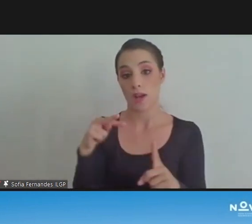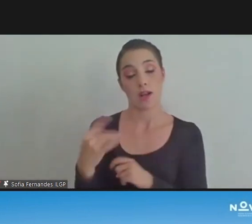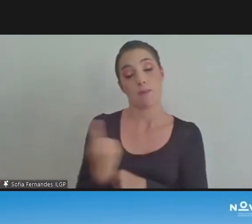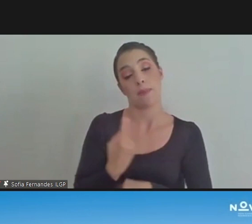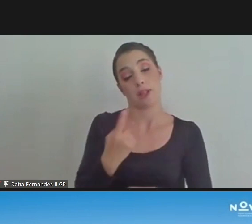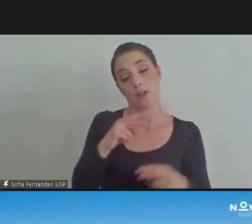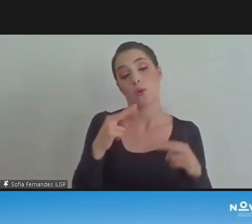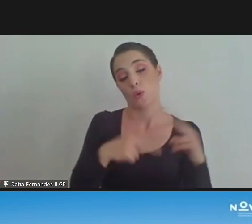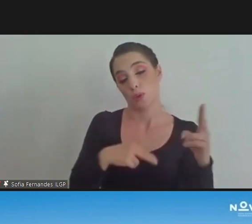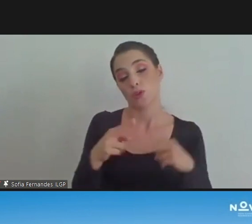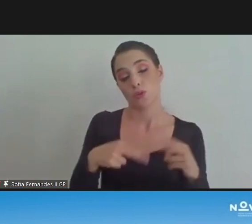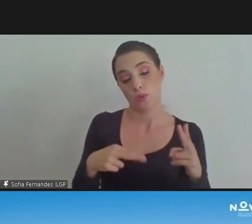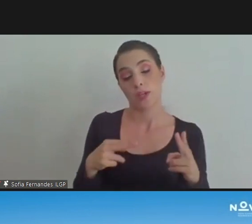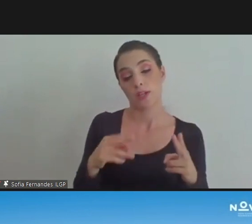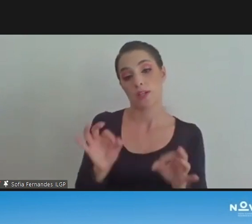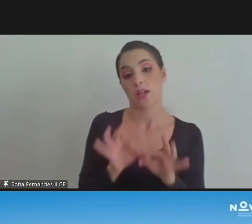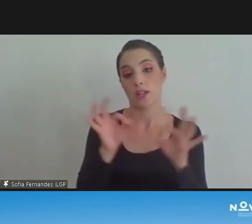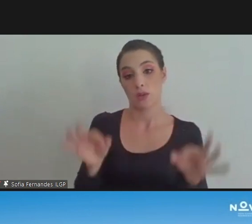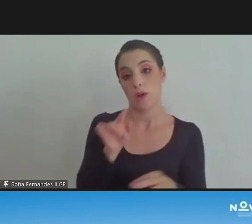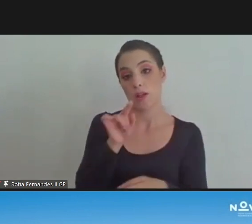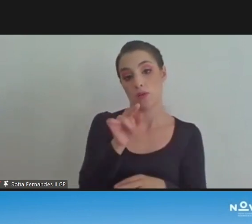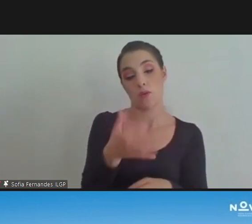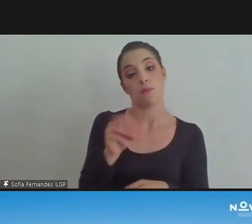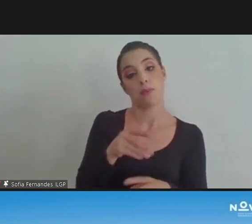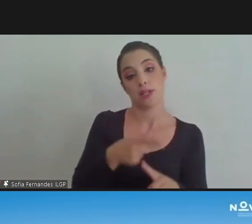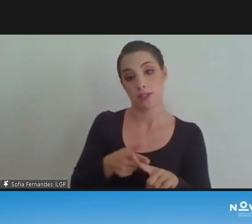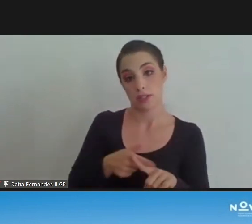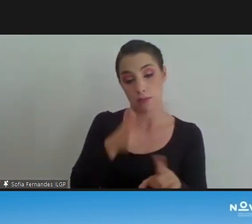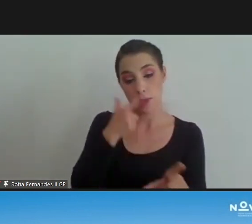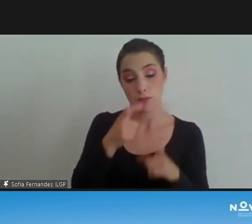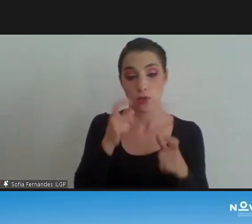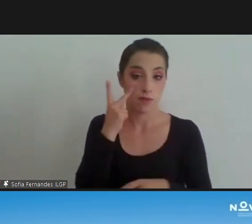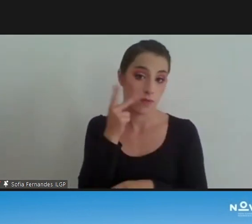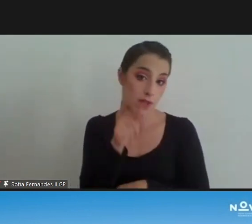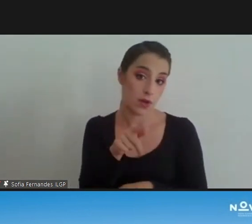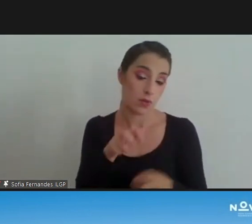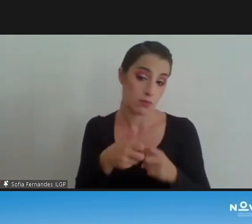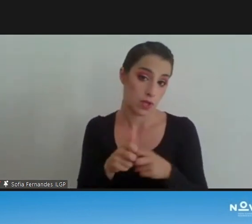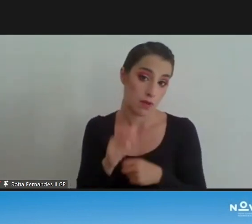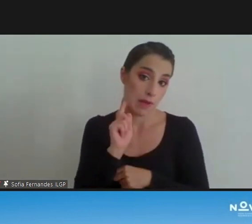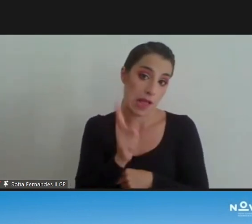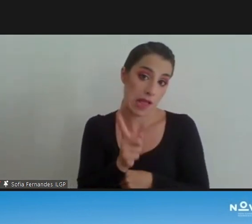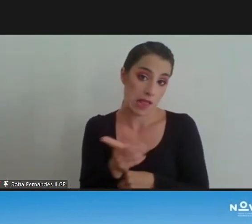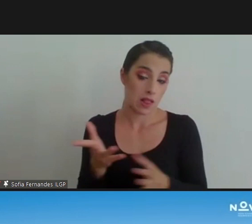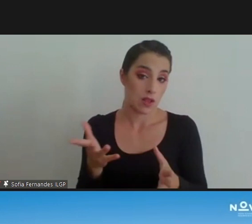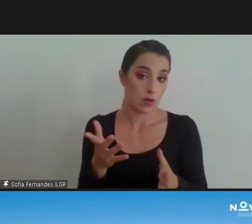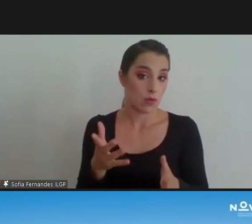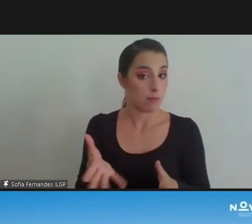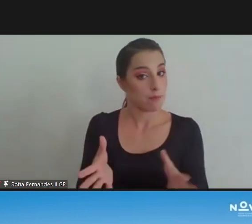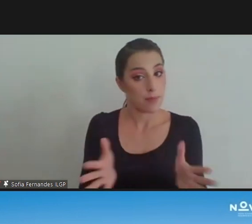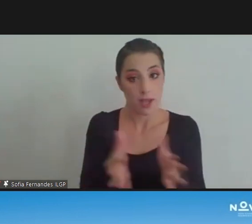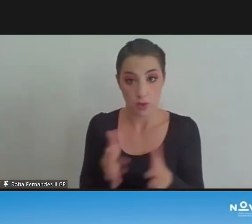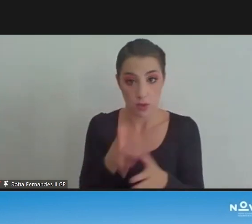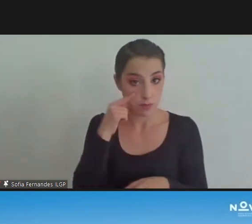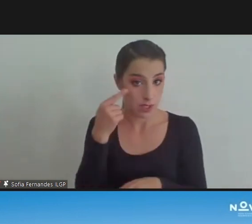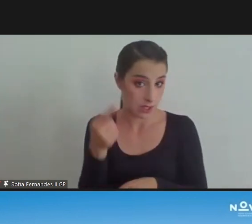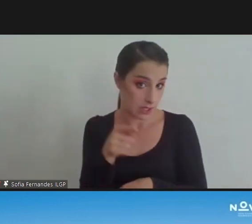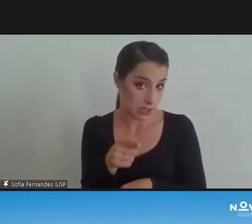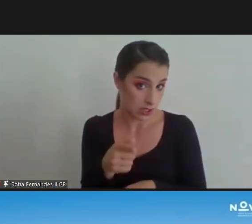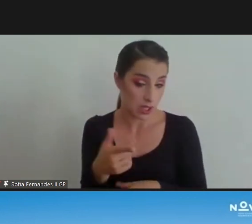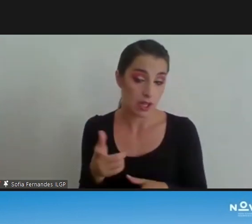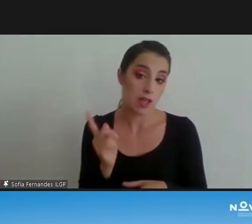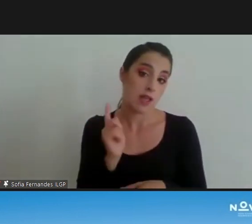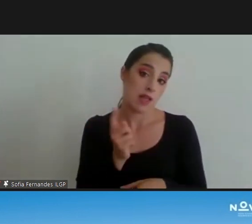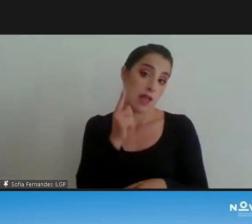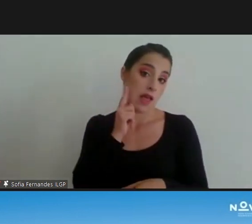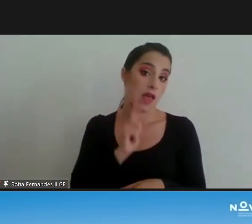conforme aquilo que seja o mais interessante para a pessoa que está vivendo o problema. Ela é o maior especialista na sua dor. Ela é a maior especialista no